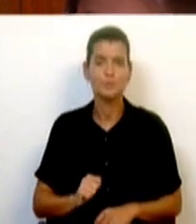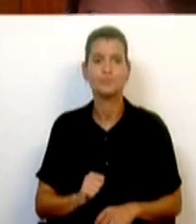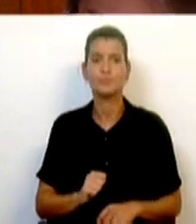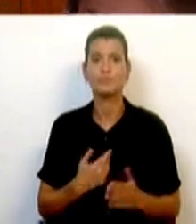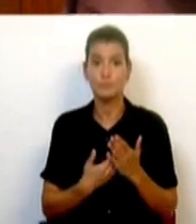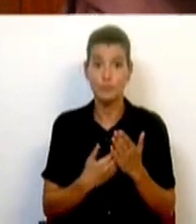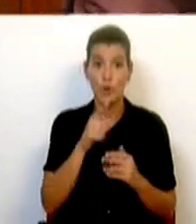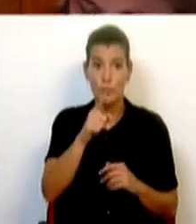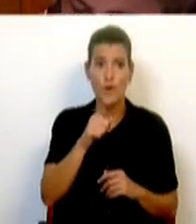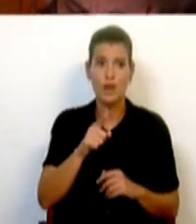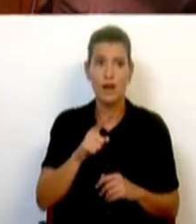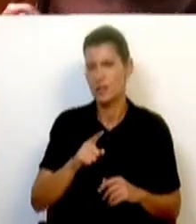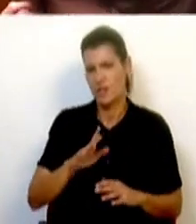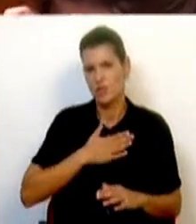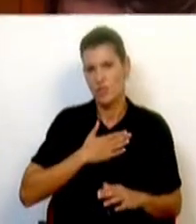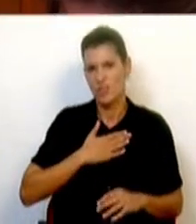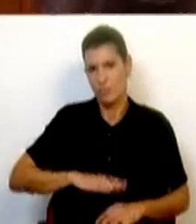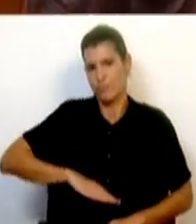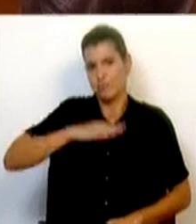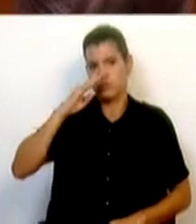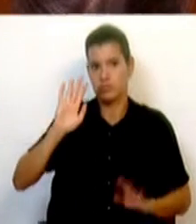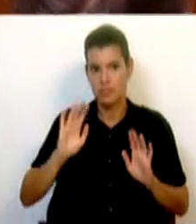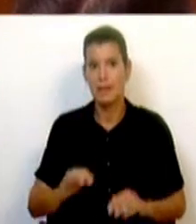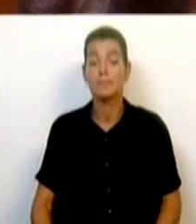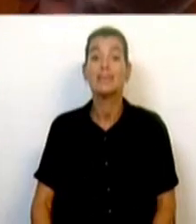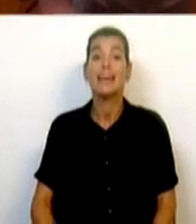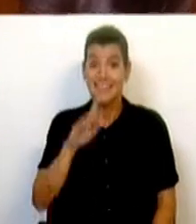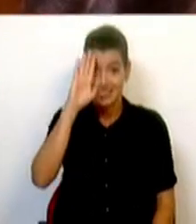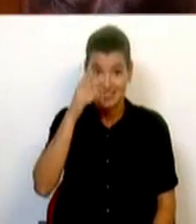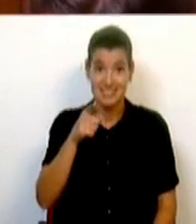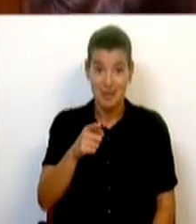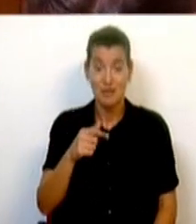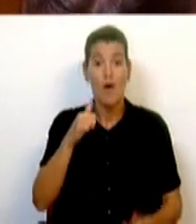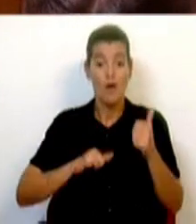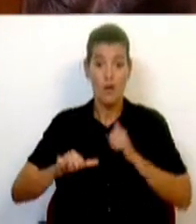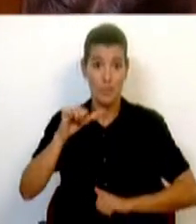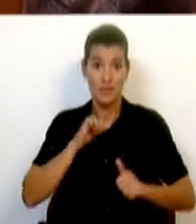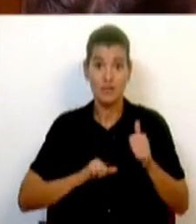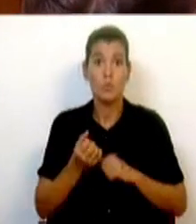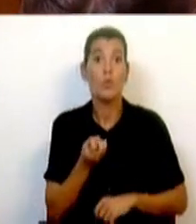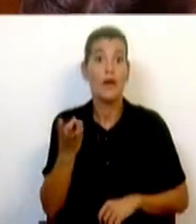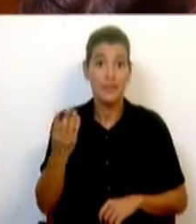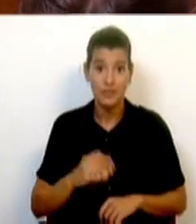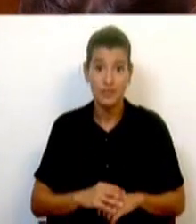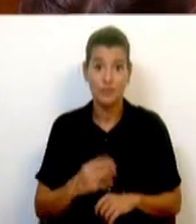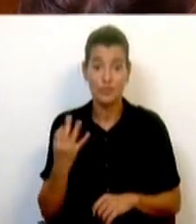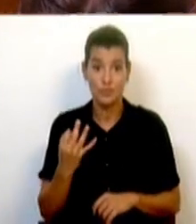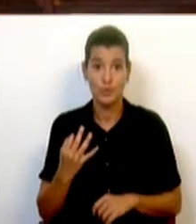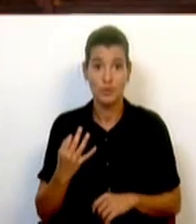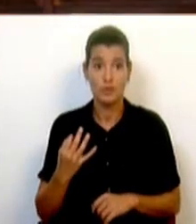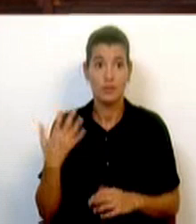E último indicador para não o saturar excessivamente. Sabe quantas mais cirurgias temos